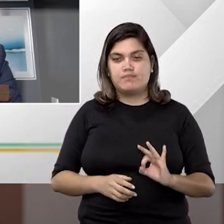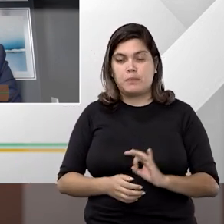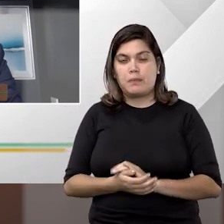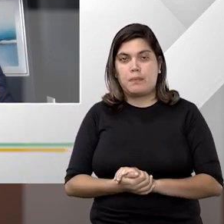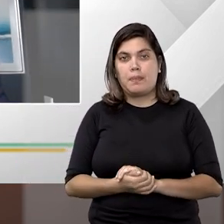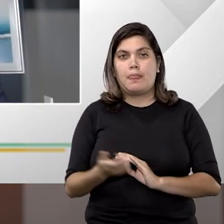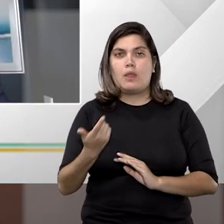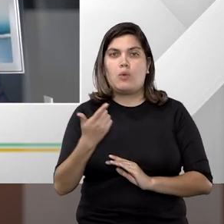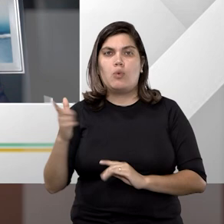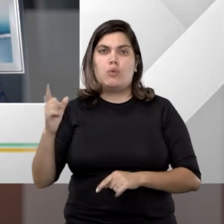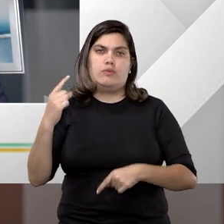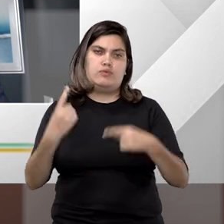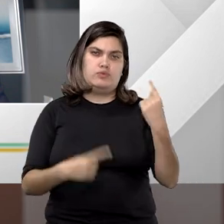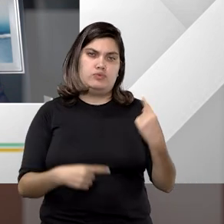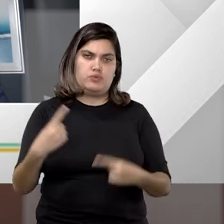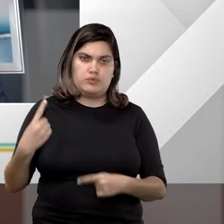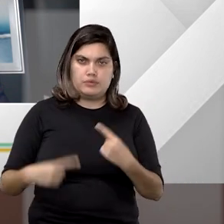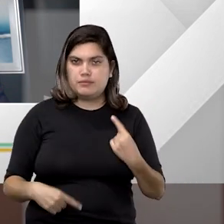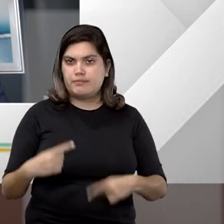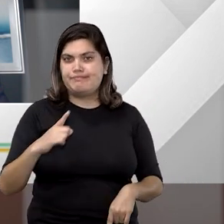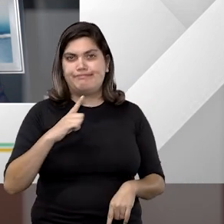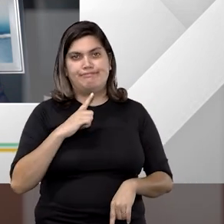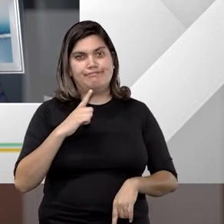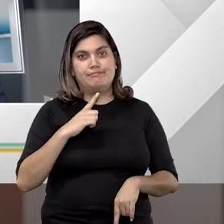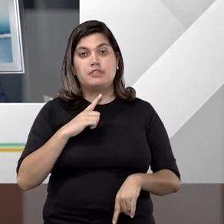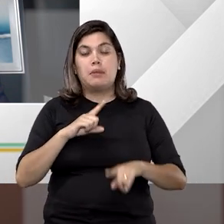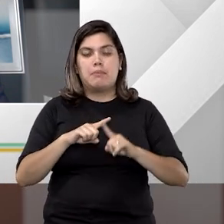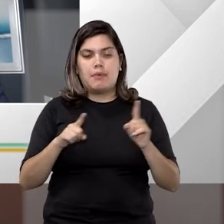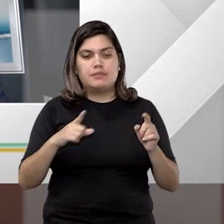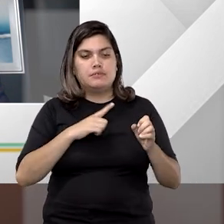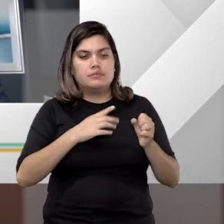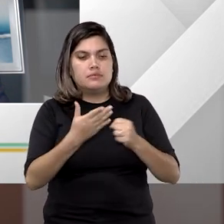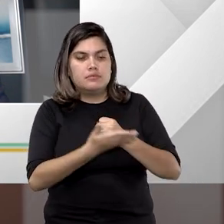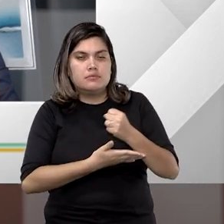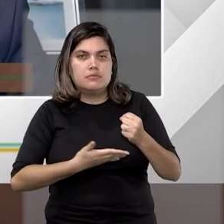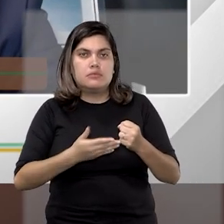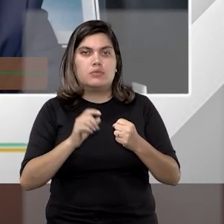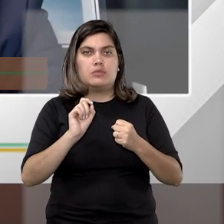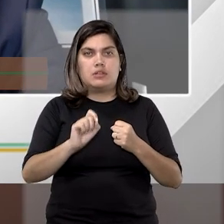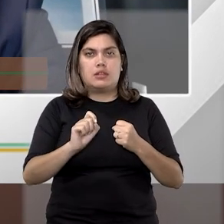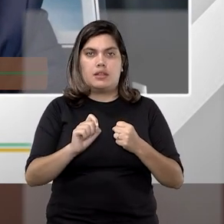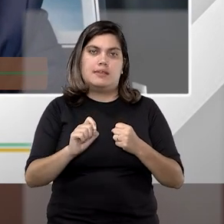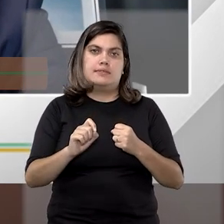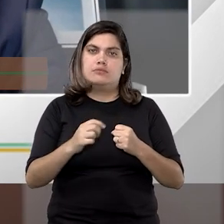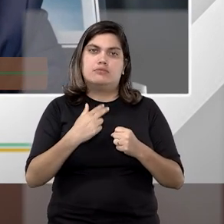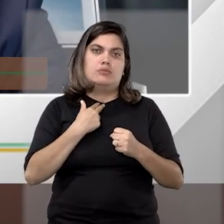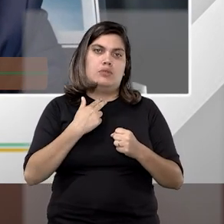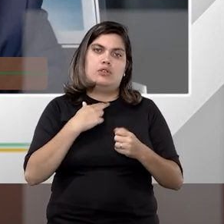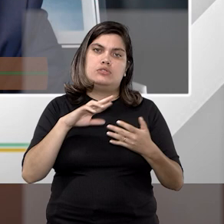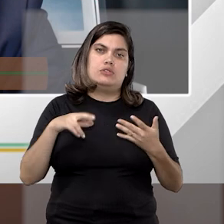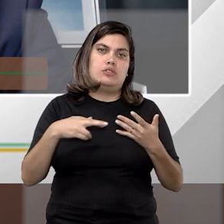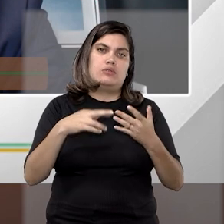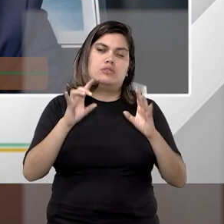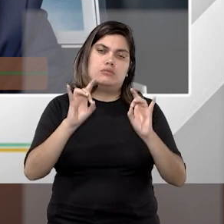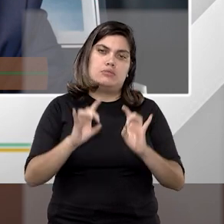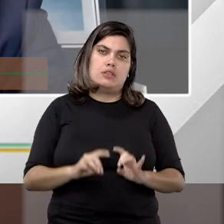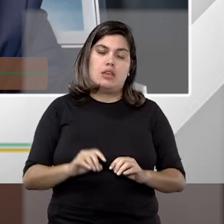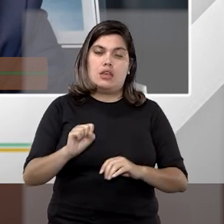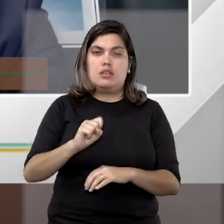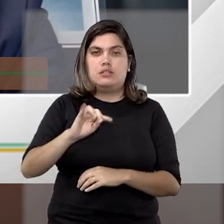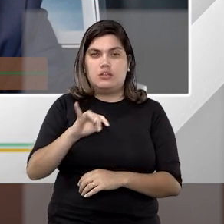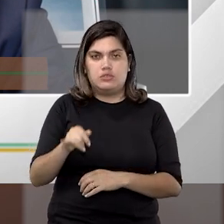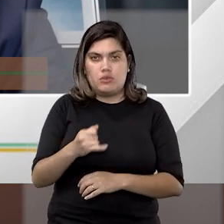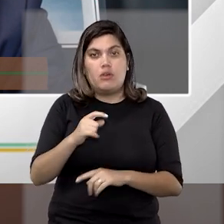e é essa é uma outra discussão jurisprudencial mas está sedimentado que não cabe o